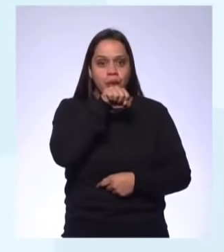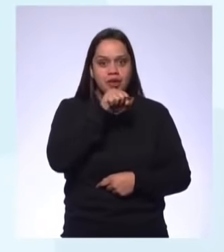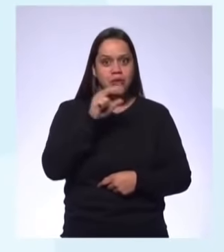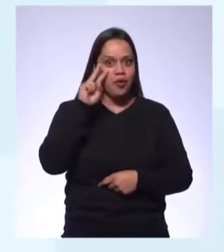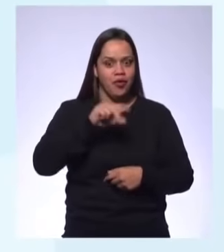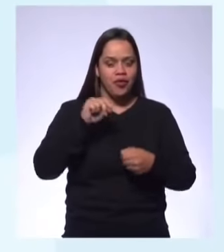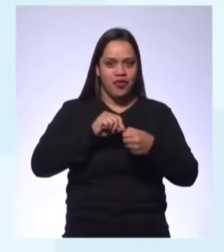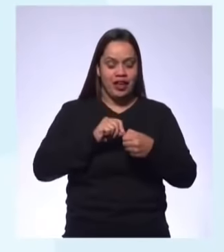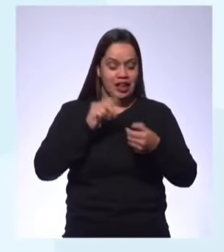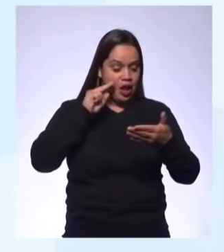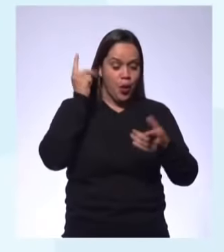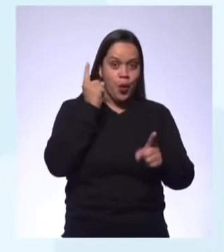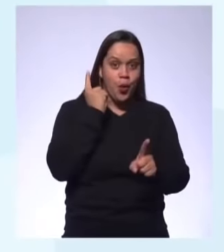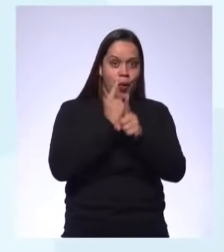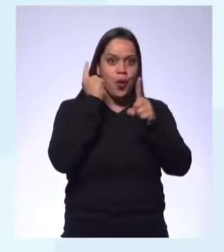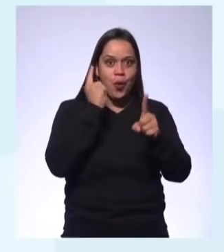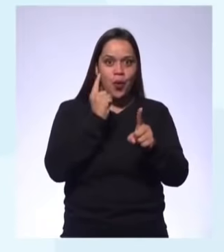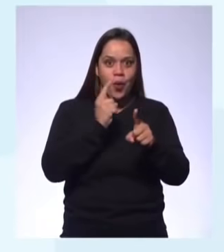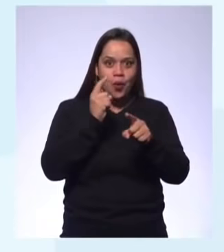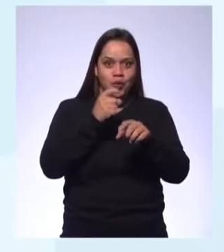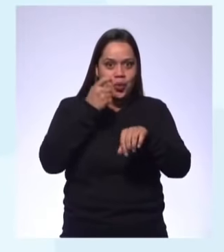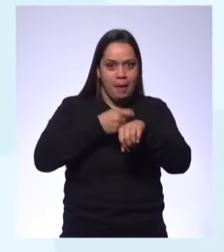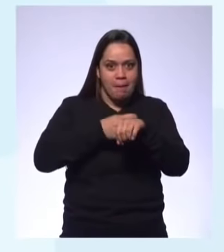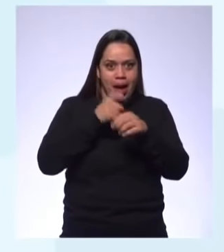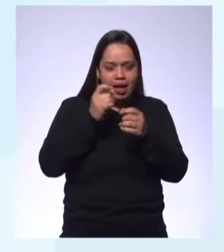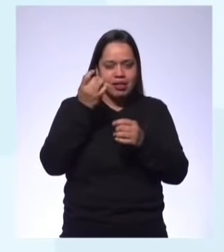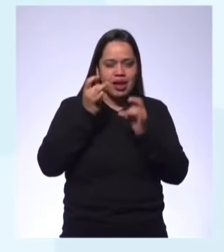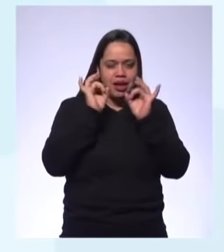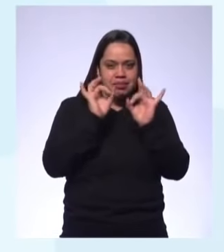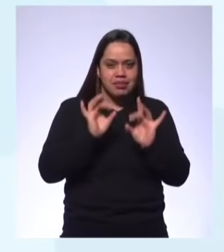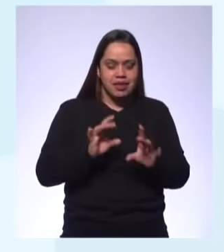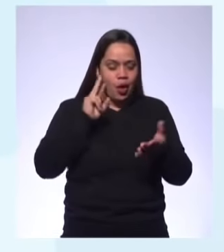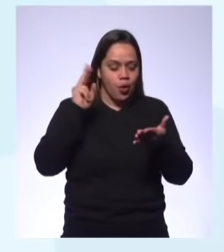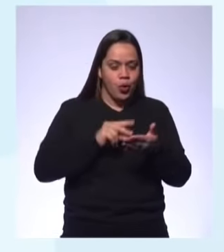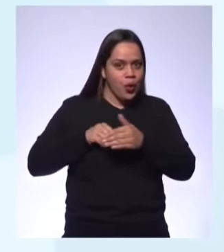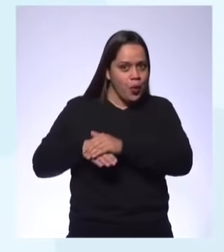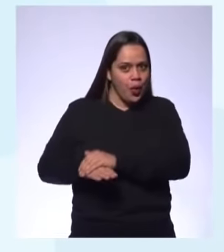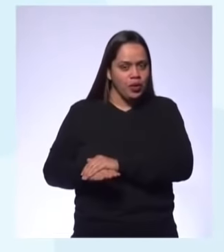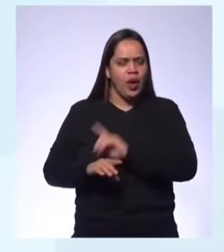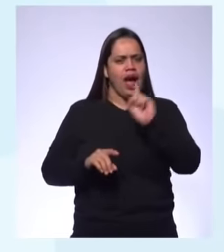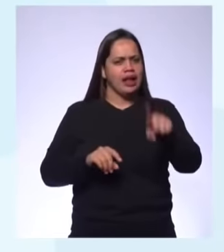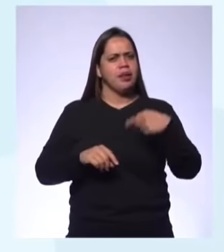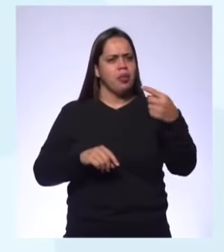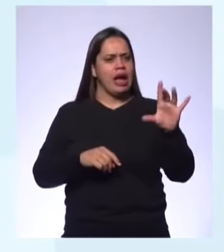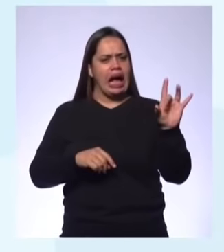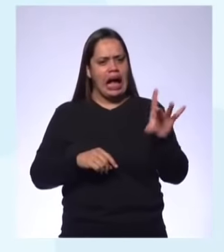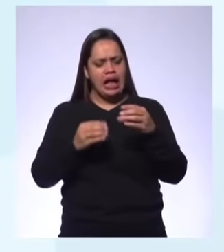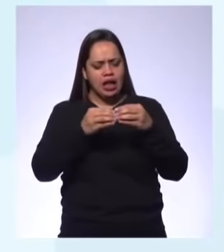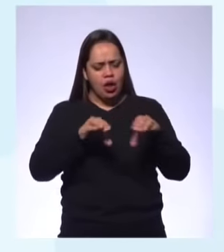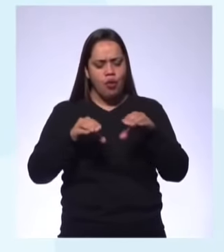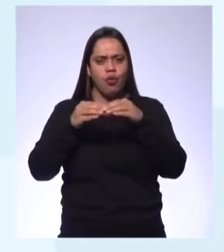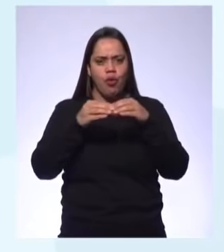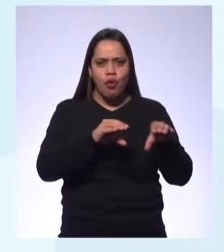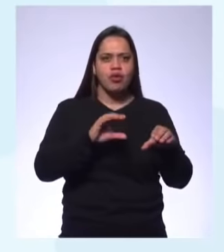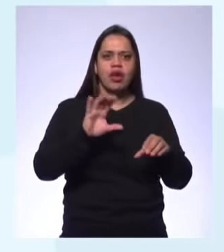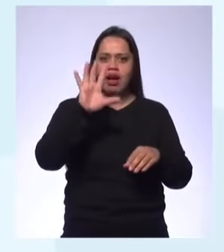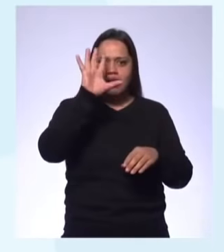e guardou a pérola no bolso. O bispo, hein? O fenômeno passou a se repetir em cada ovo que Branquinha